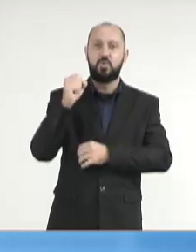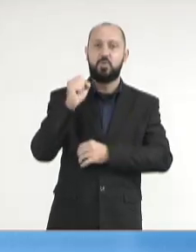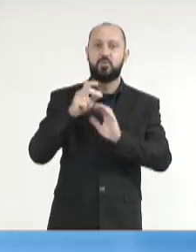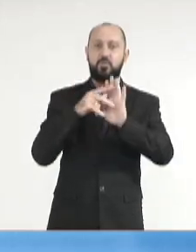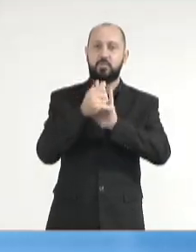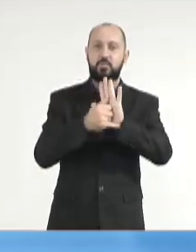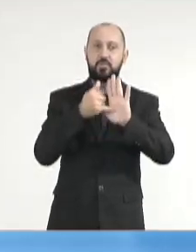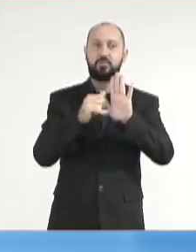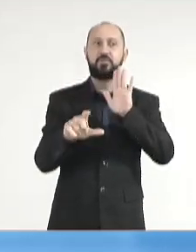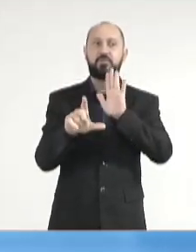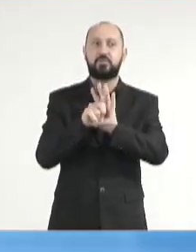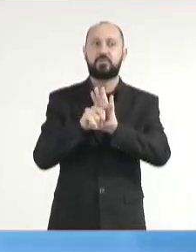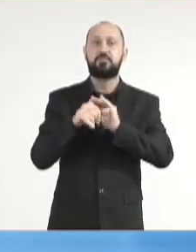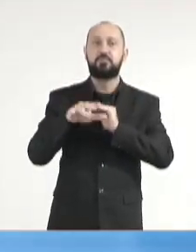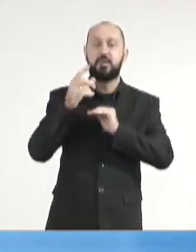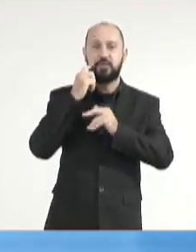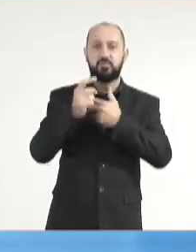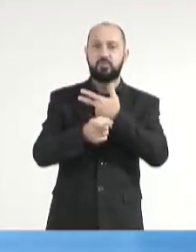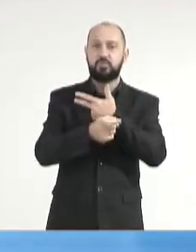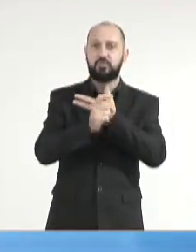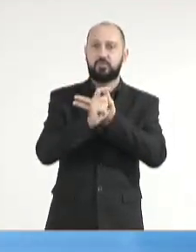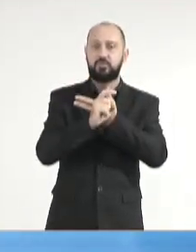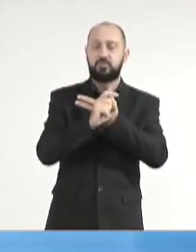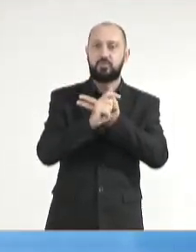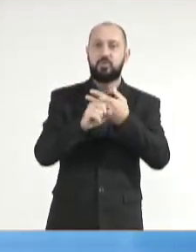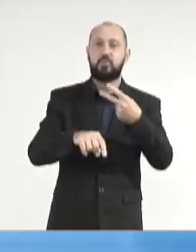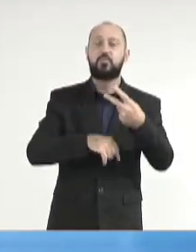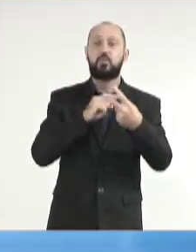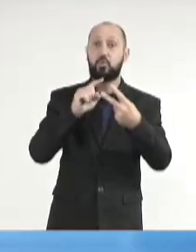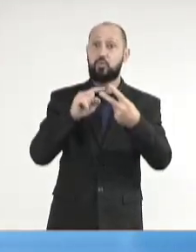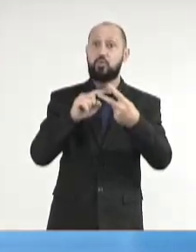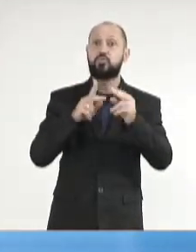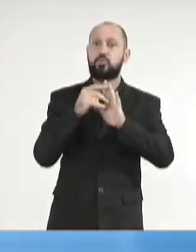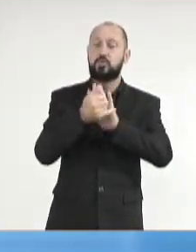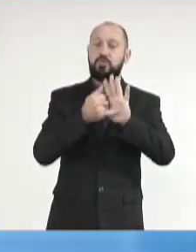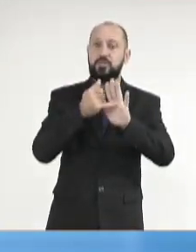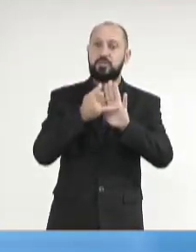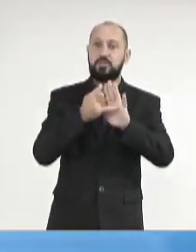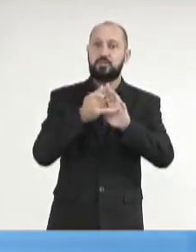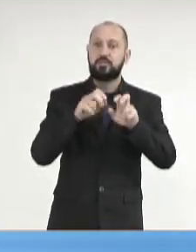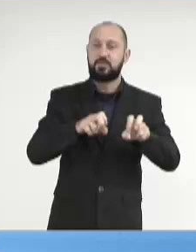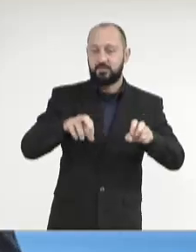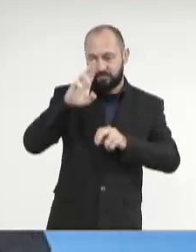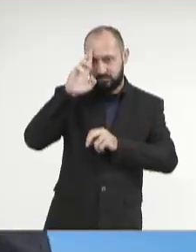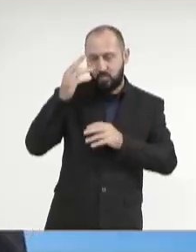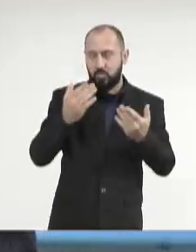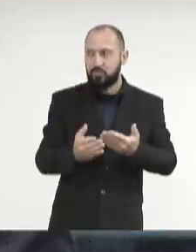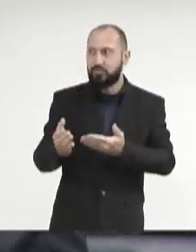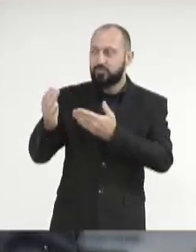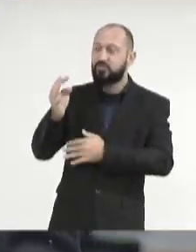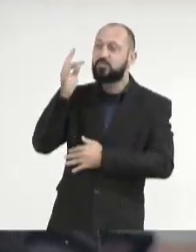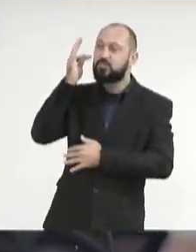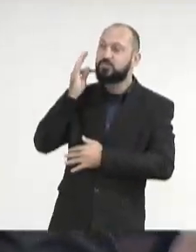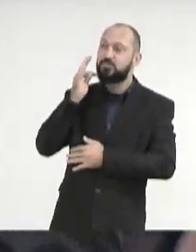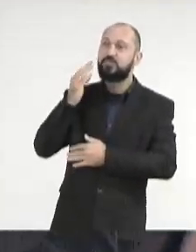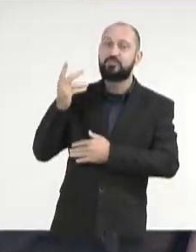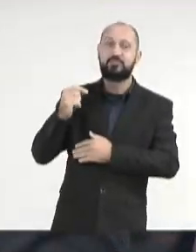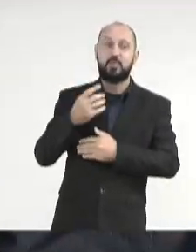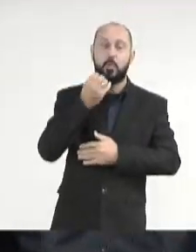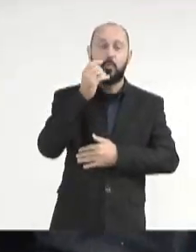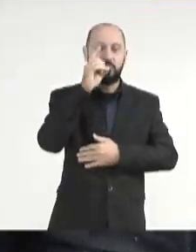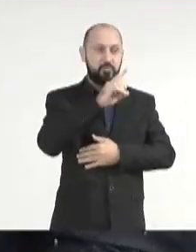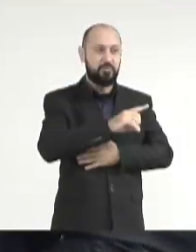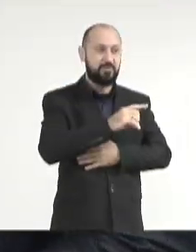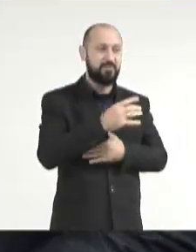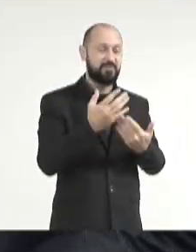de lei, a maioria do Executivo e 2 da mesa diretora. E ao meu lado, Thiago Frison, aqui no Primeira Discussão. Muito bom dia,